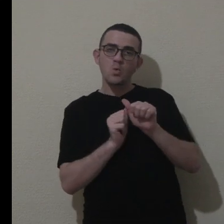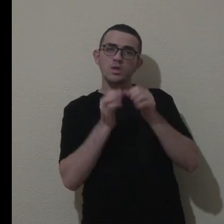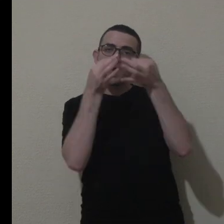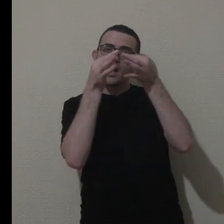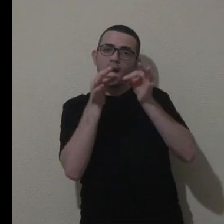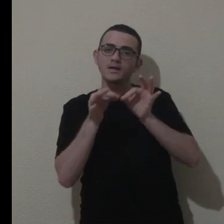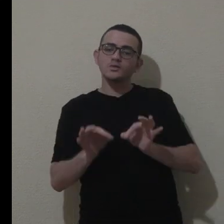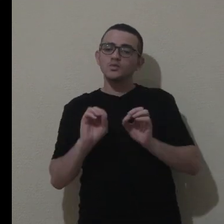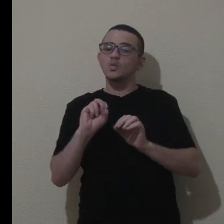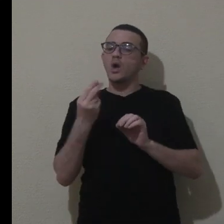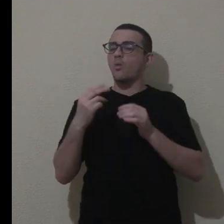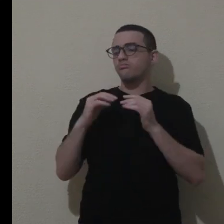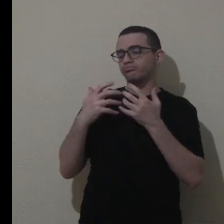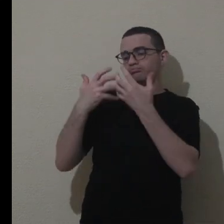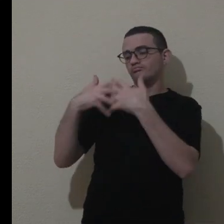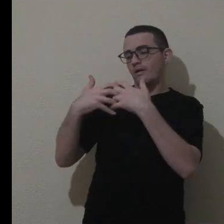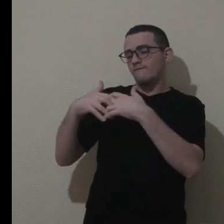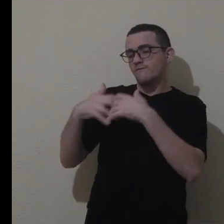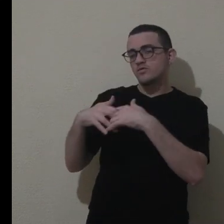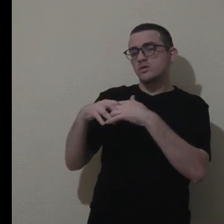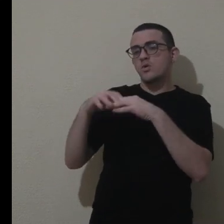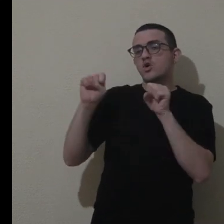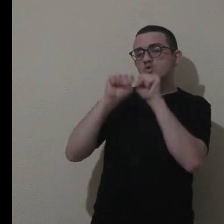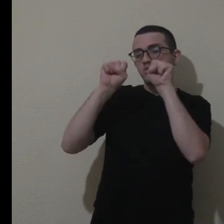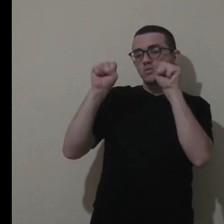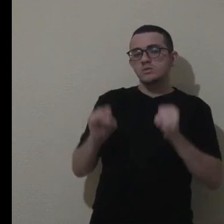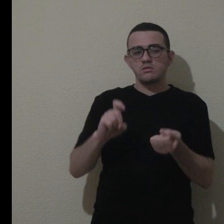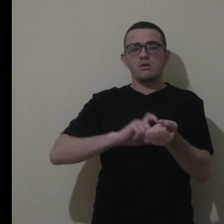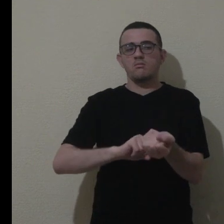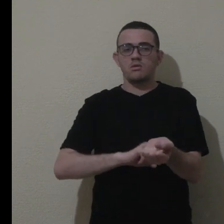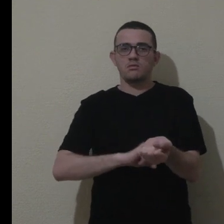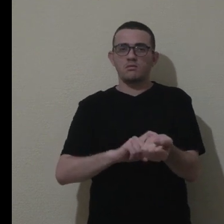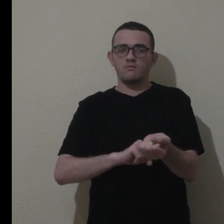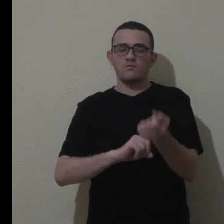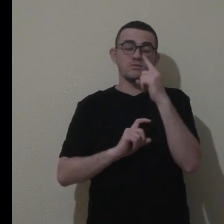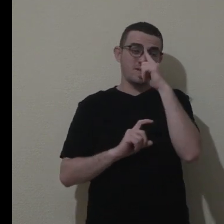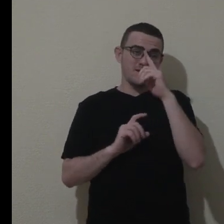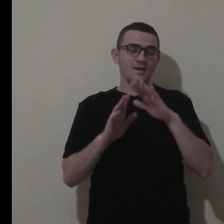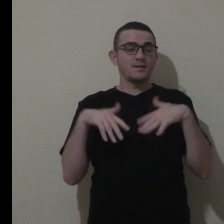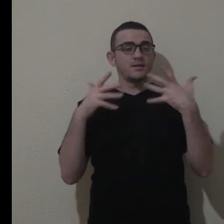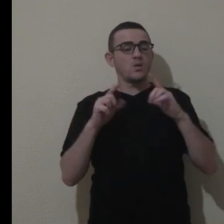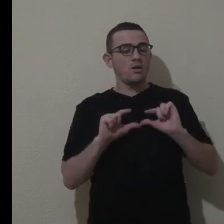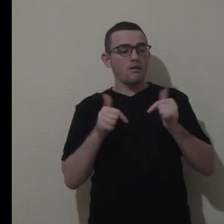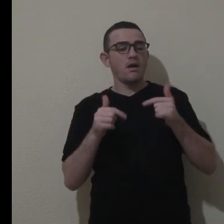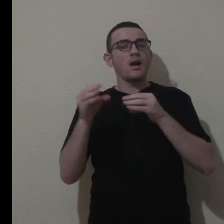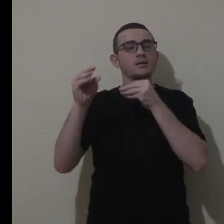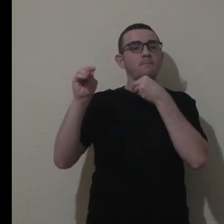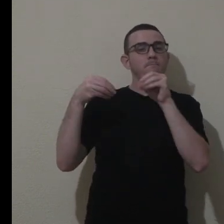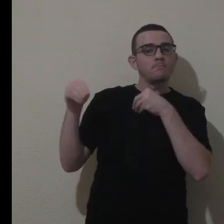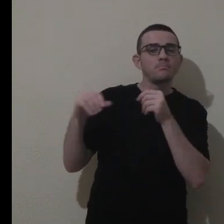da estrutura ou da função do sistema nervoso. Né? Então, esse